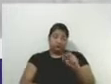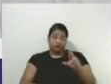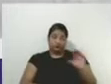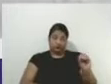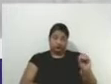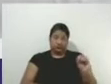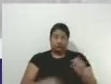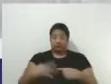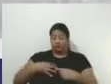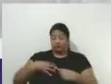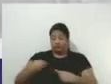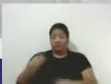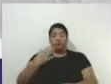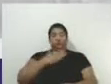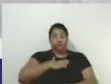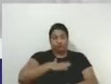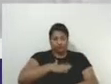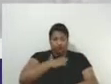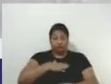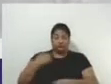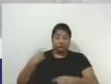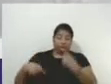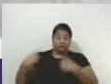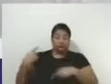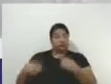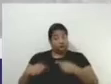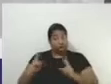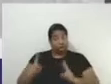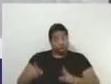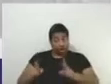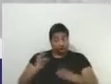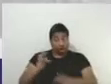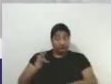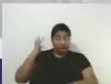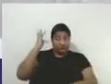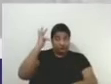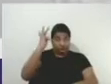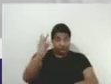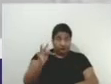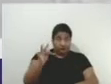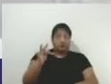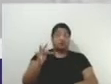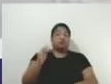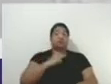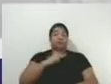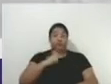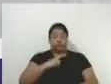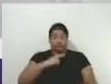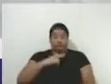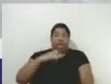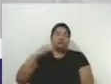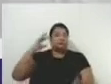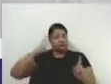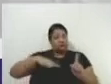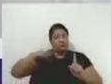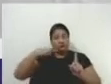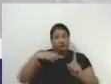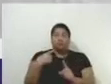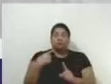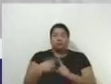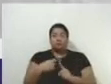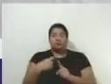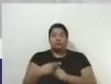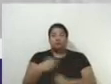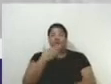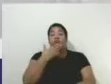Eu já falei para ele, se ele continuar assim, ele vai precisar receber uma moção dessa casa, porque são crianças da idade do